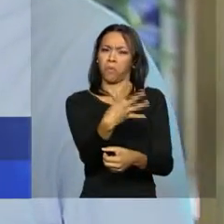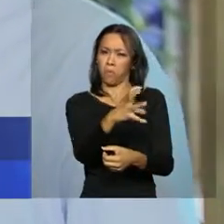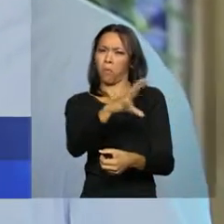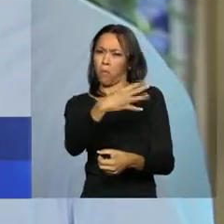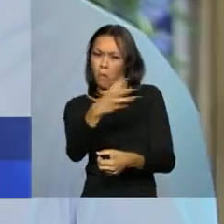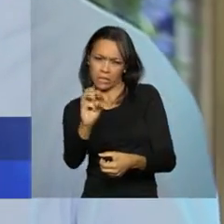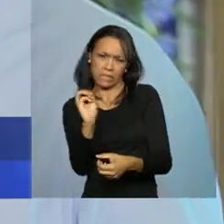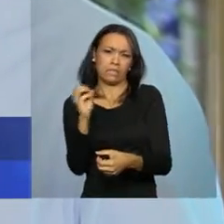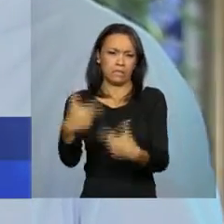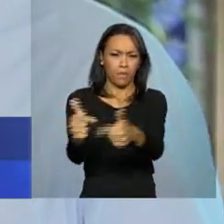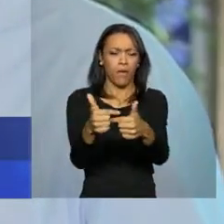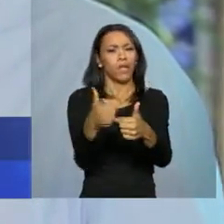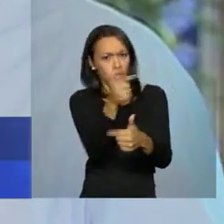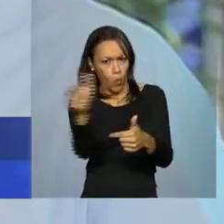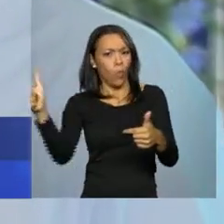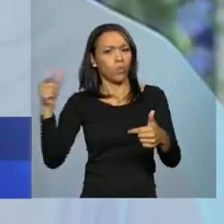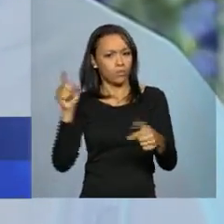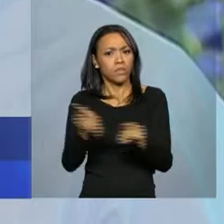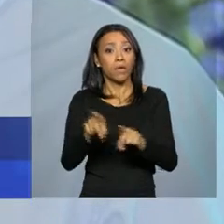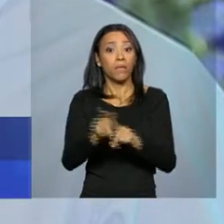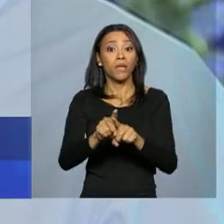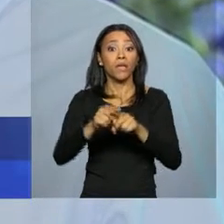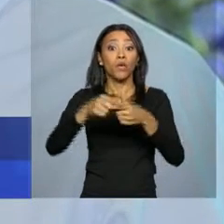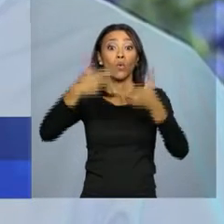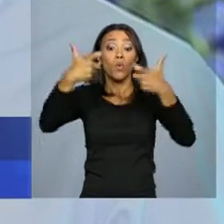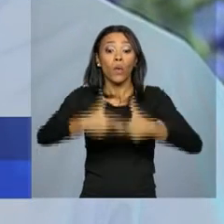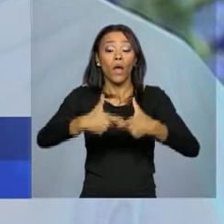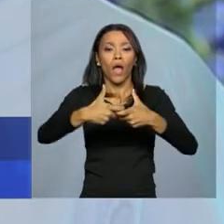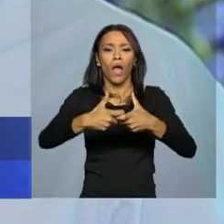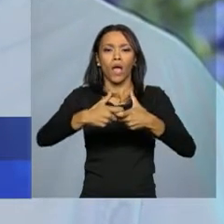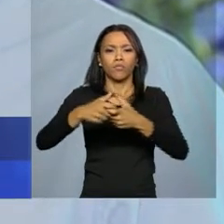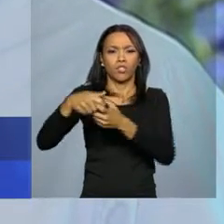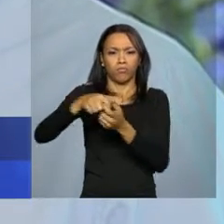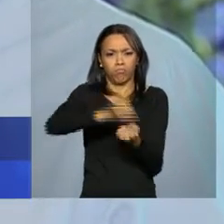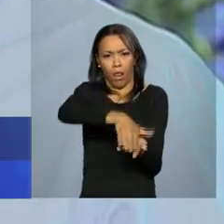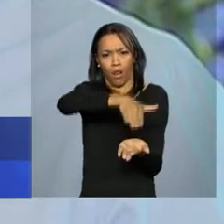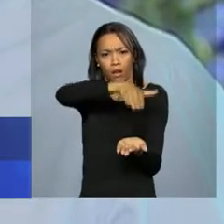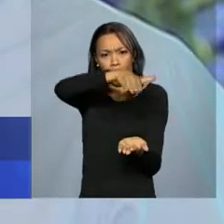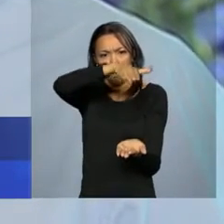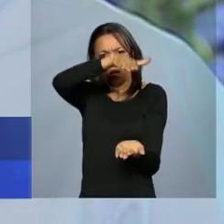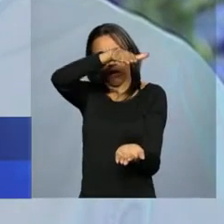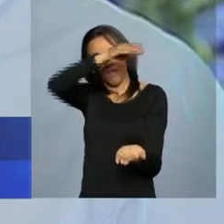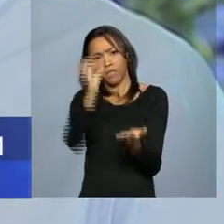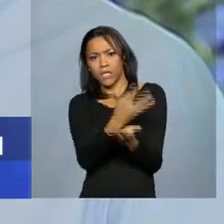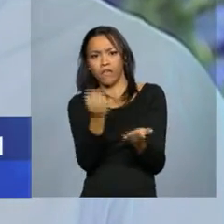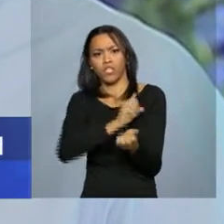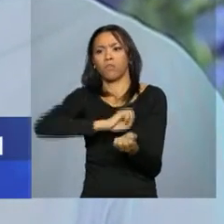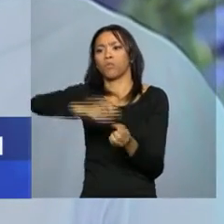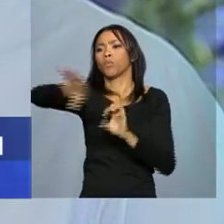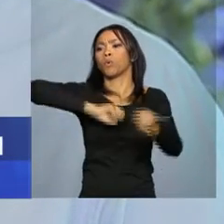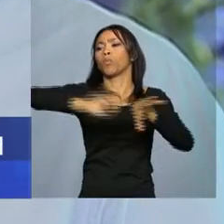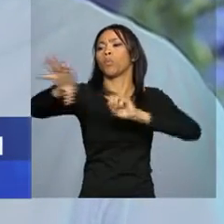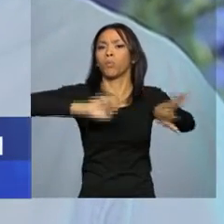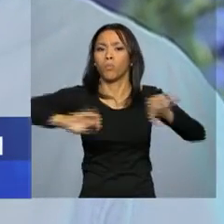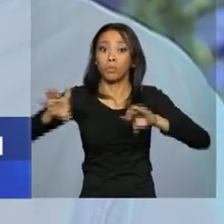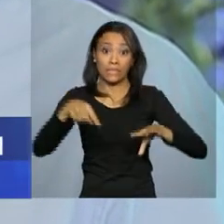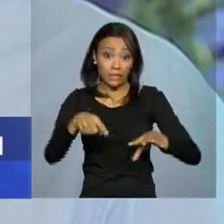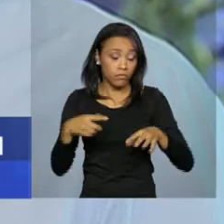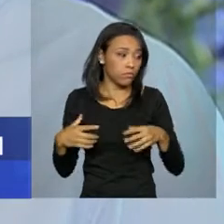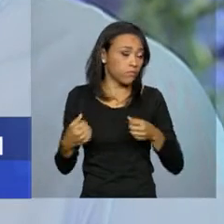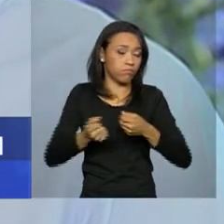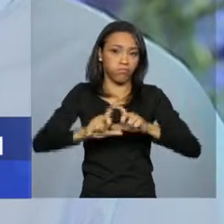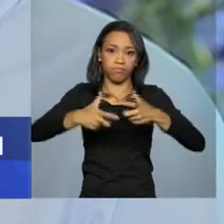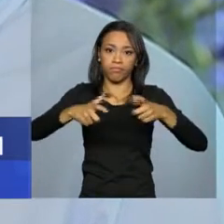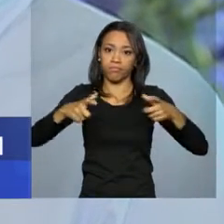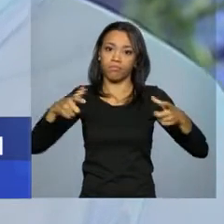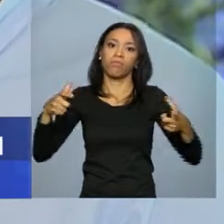fora os indiretos além de uma central de distribuição já instalado aqui no nosso município o que vai fazer com que nós possamos ter o aumento da nossa